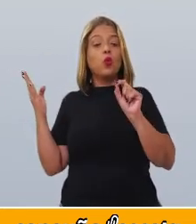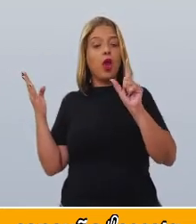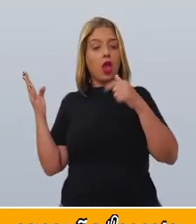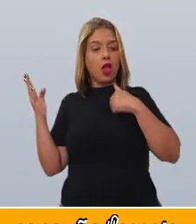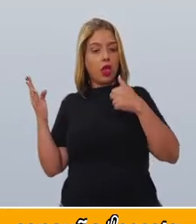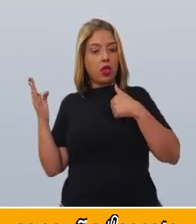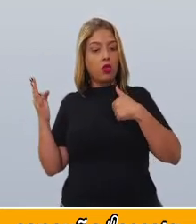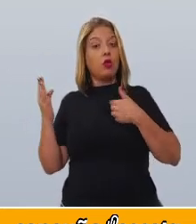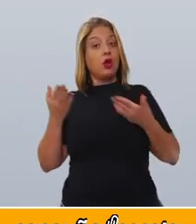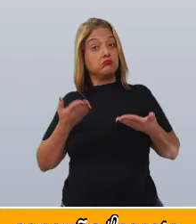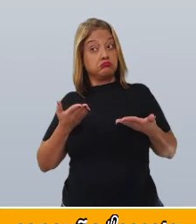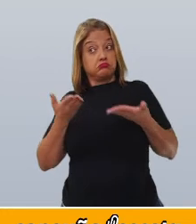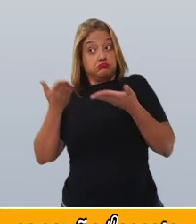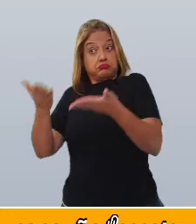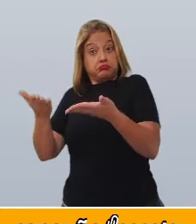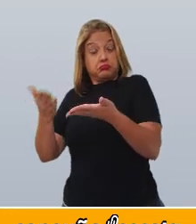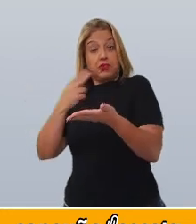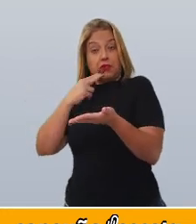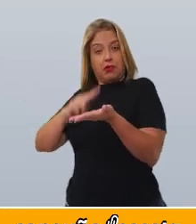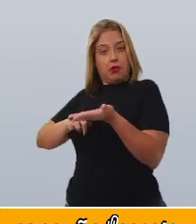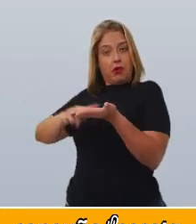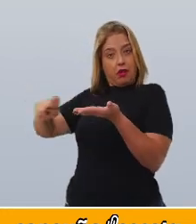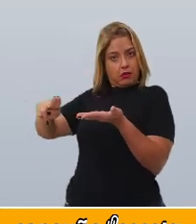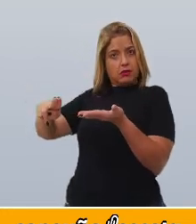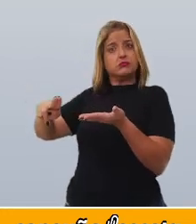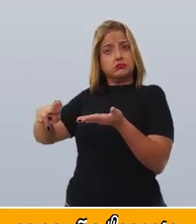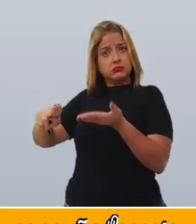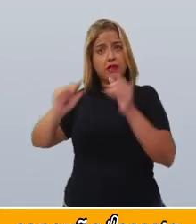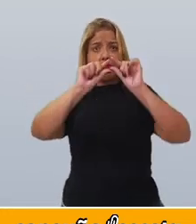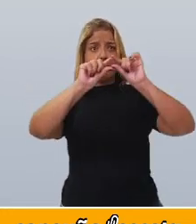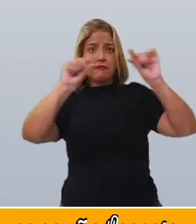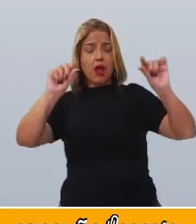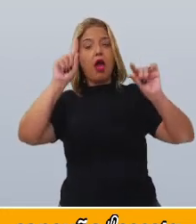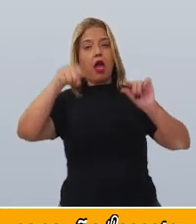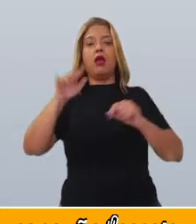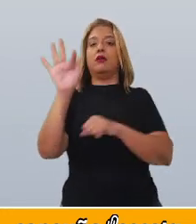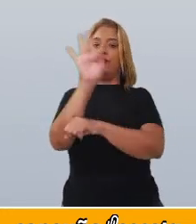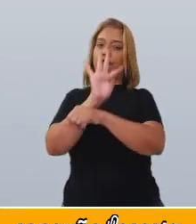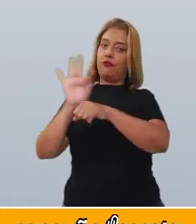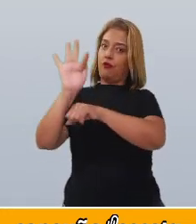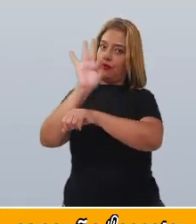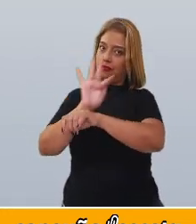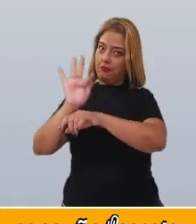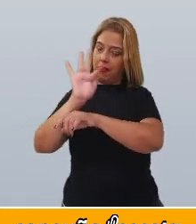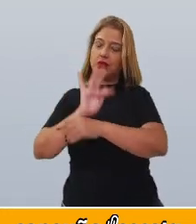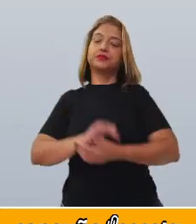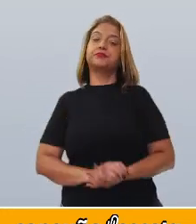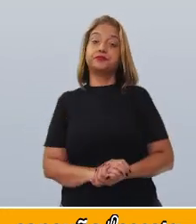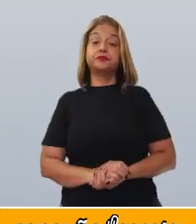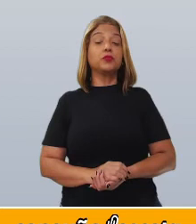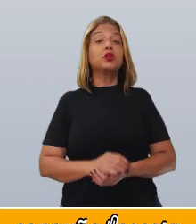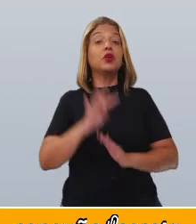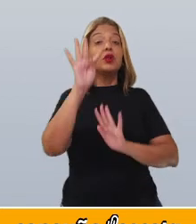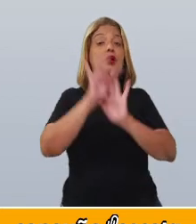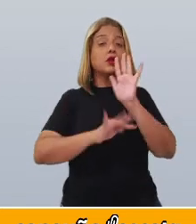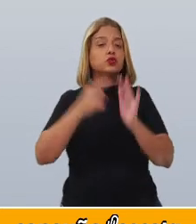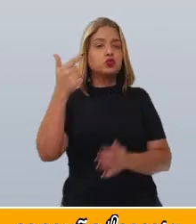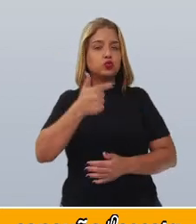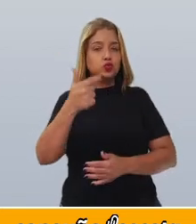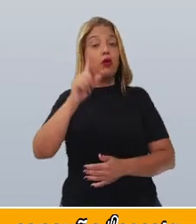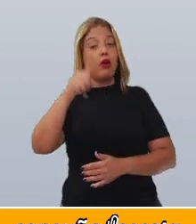da presente carta. Já é um indício de formalidade da língua. Já o texto 2, que é